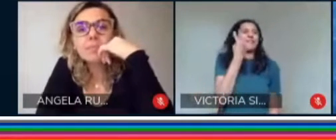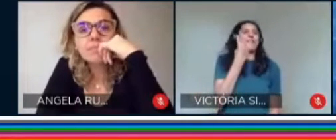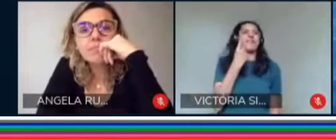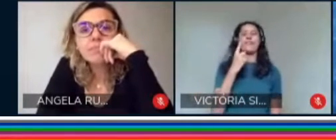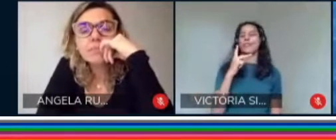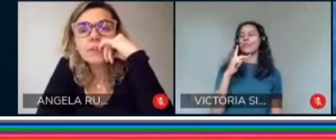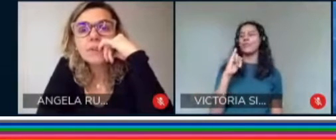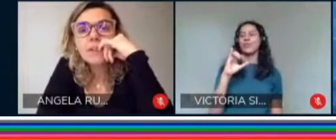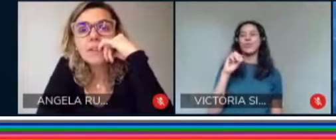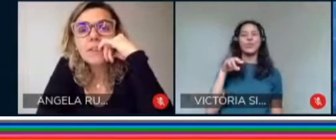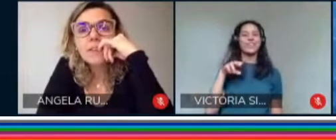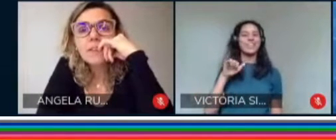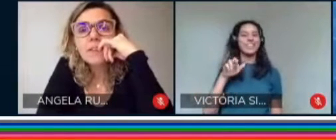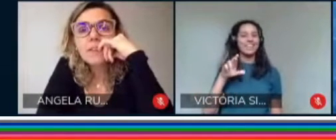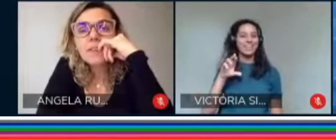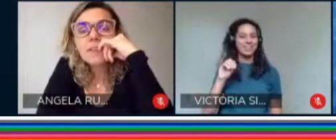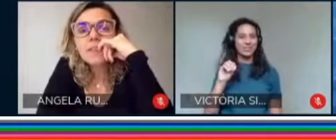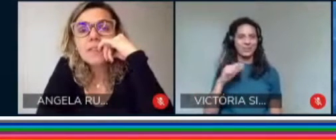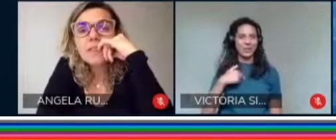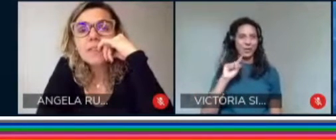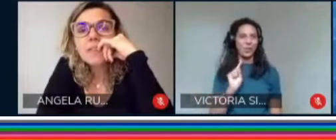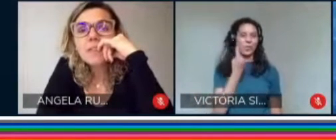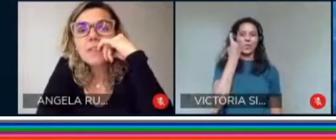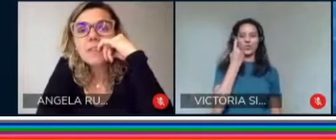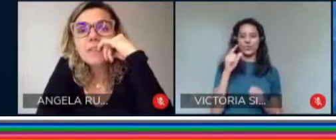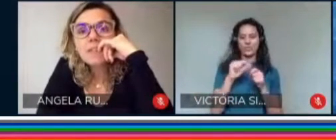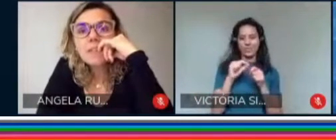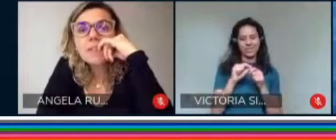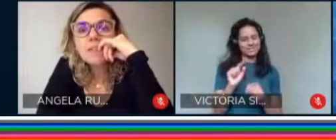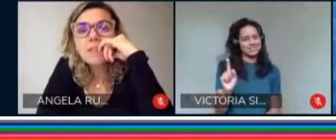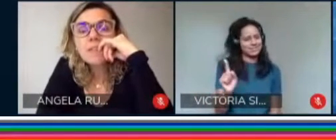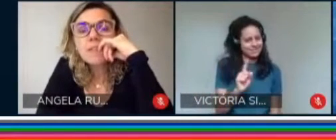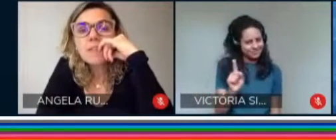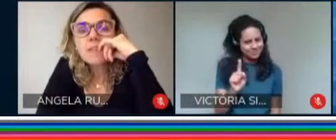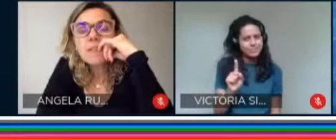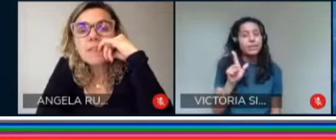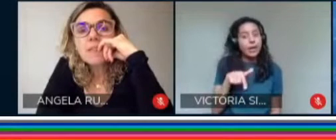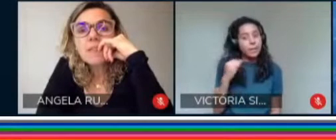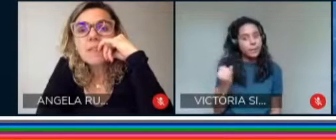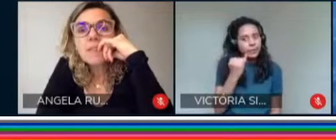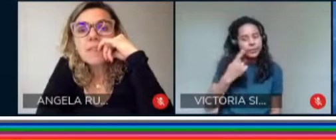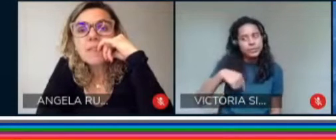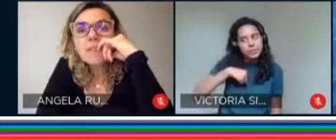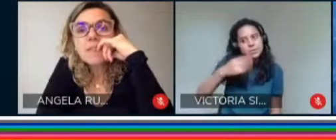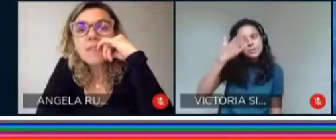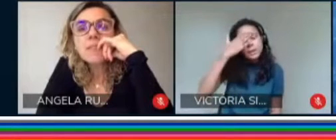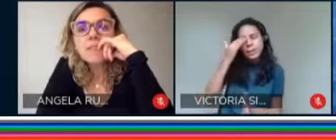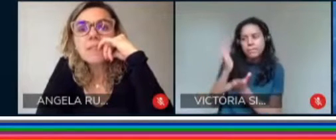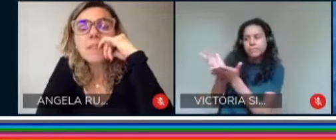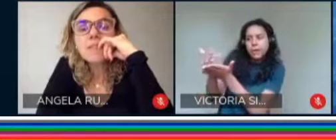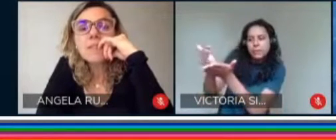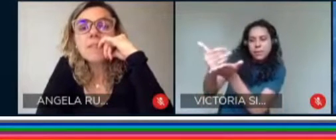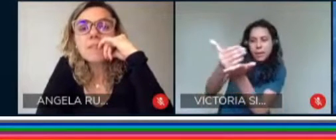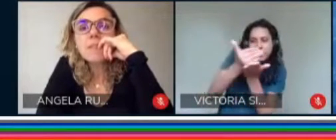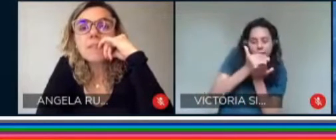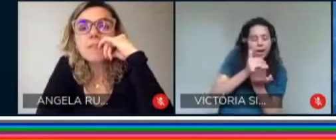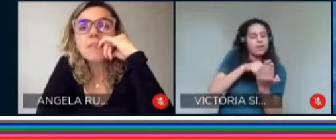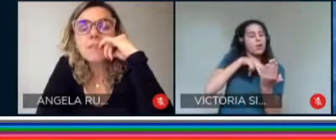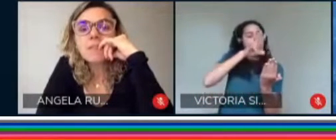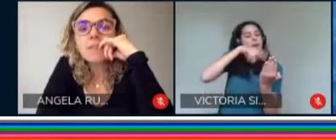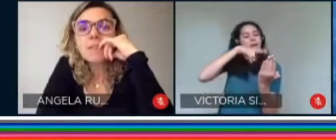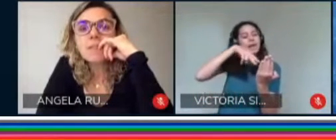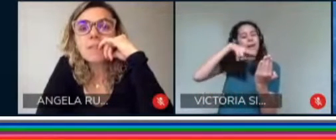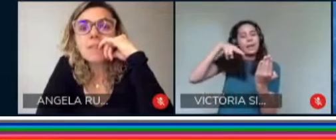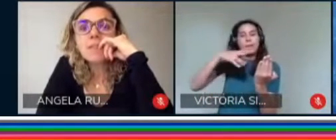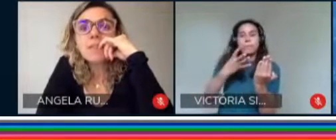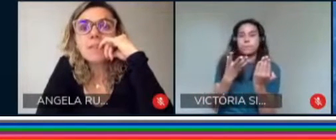eu preciso fazer uma pesquisa para conseguir fazer a revisão de literatura. Nada mais é do que ler. Né? Eu preciso ler, e ler